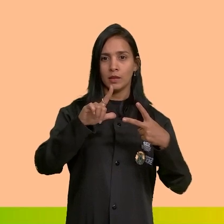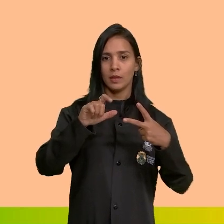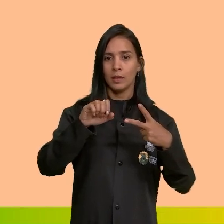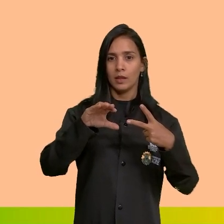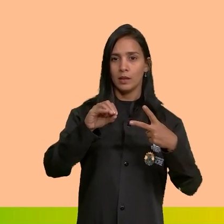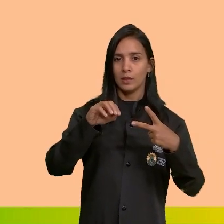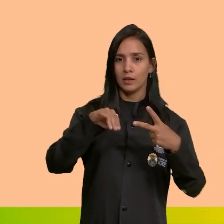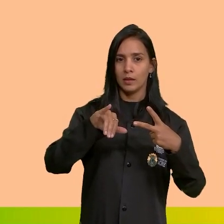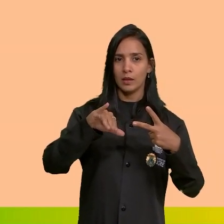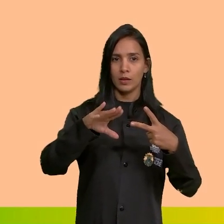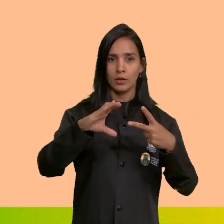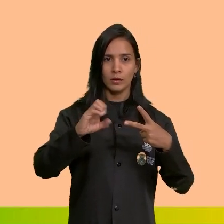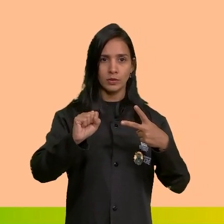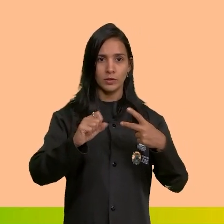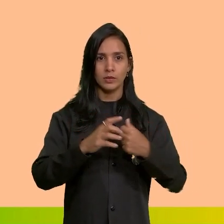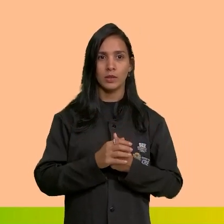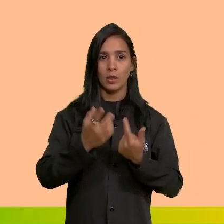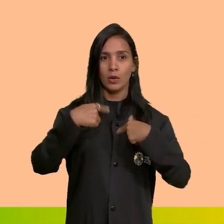aqui,